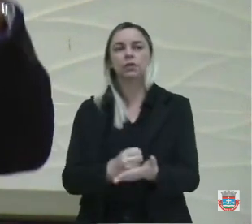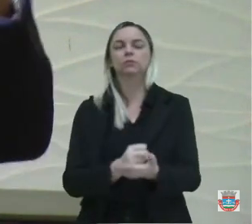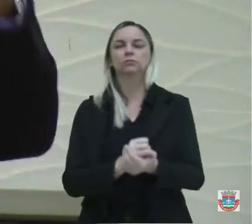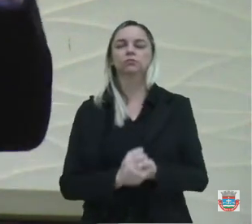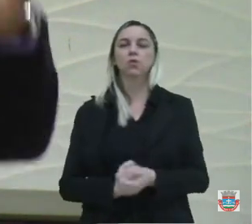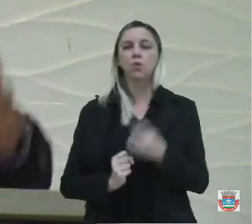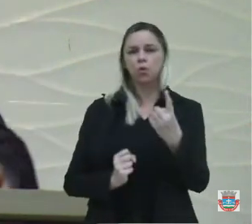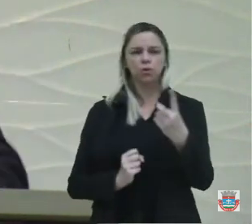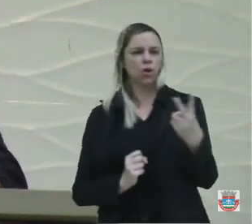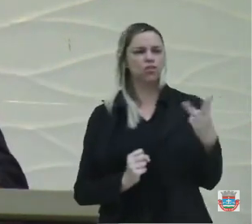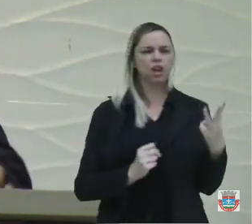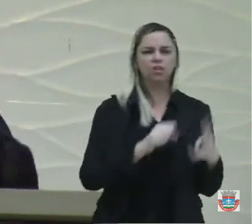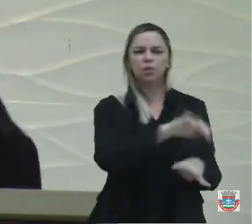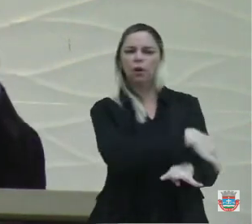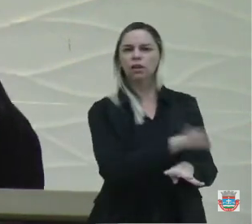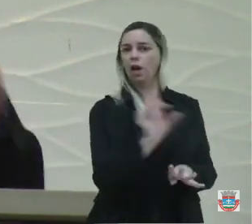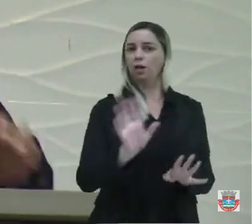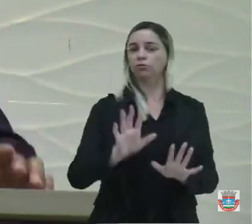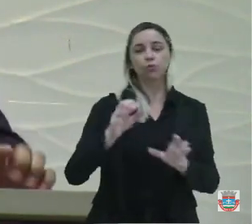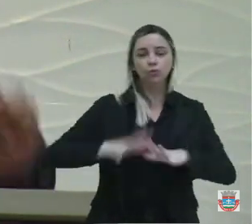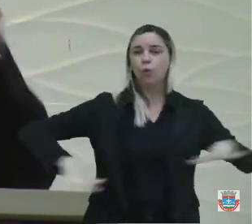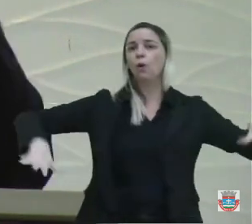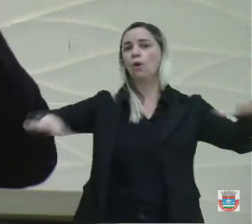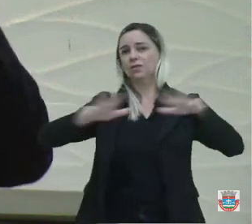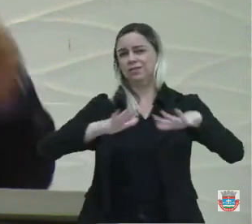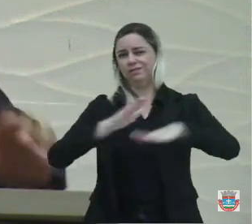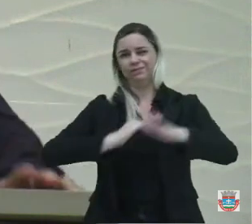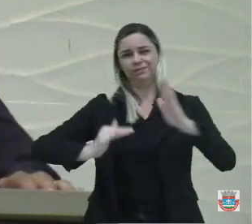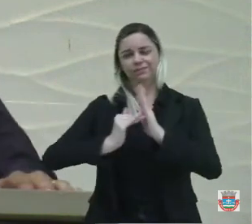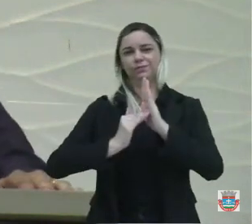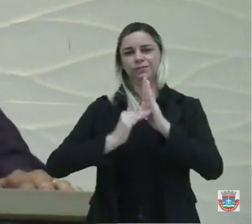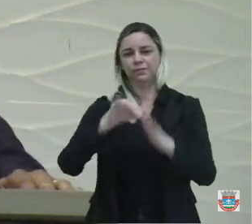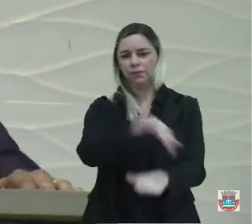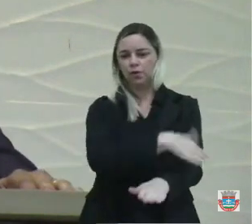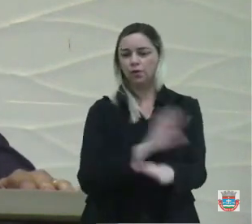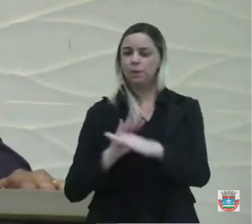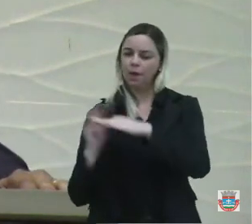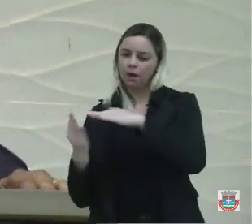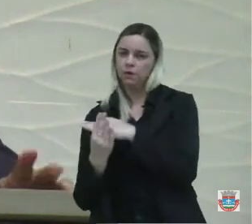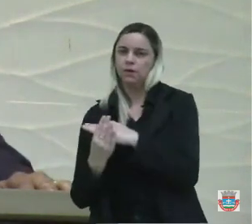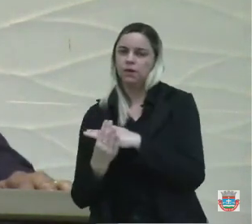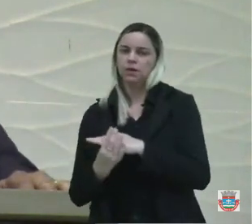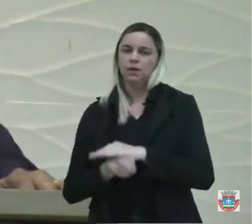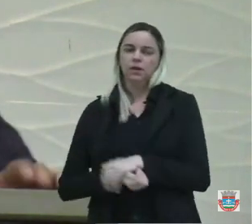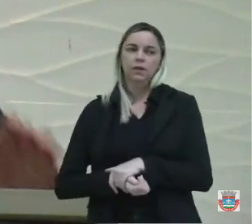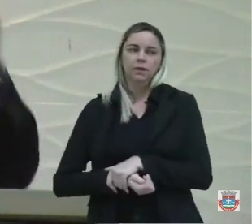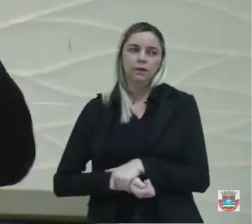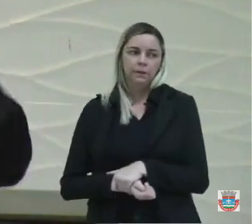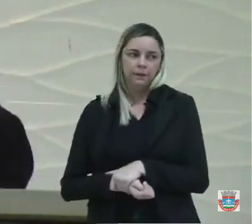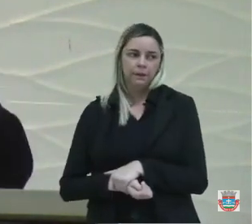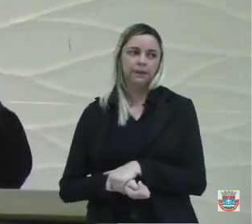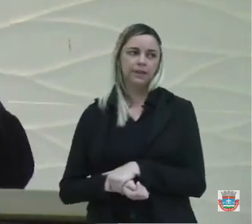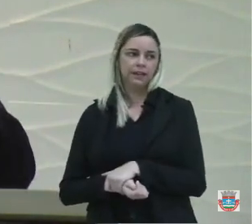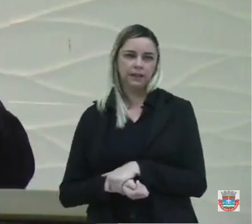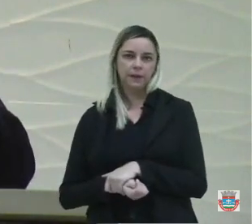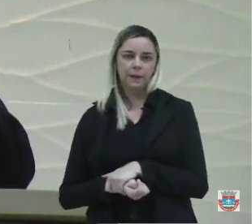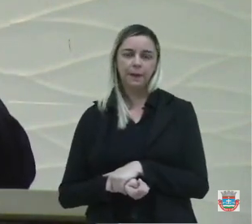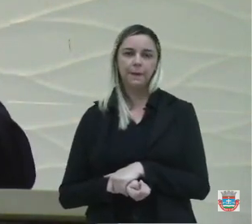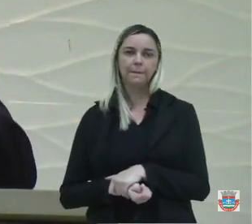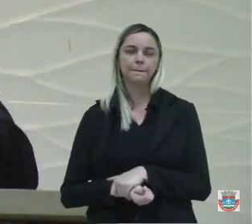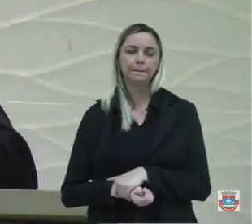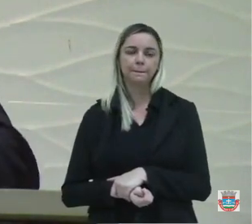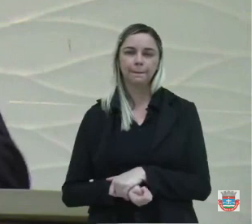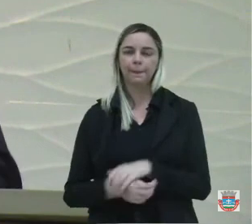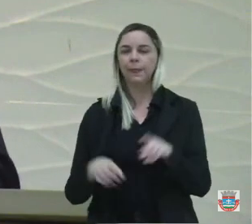uma, duas, três ruas, mas que possa beneficiar todas as ruas daquele bairro. Também, presidente, coloquei